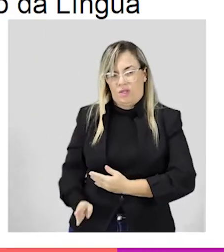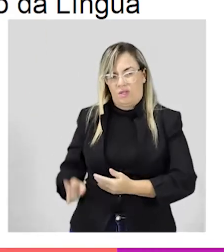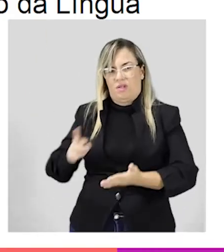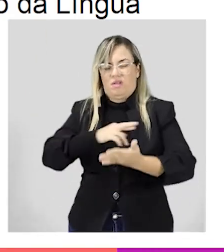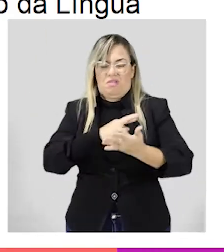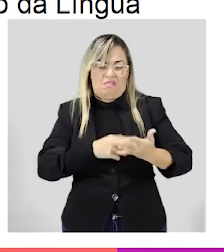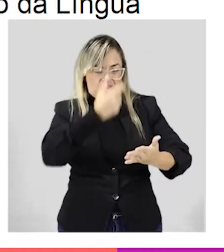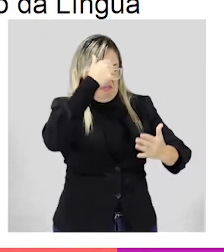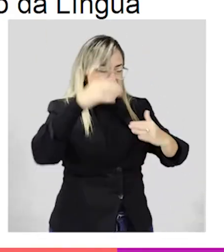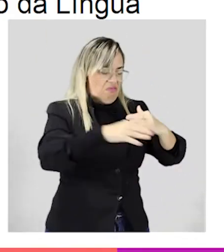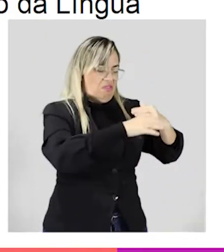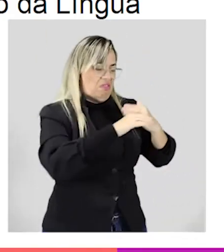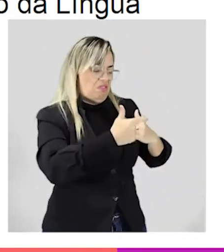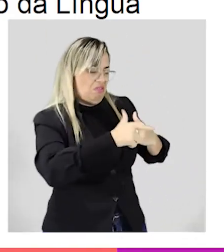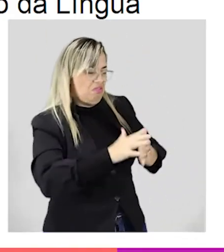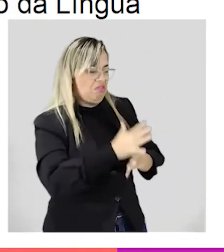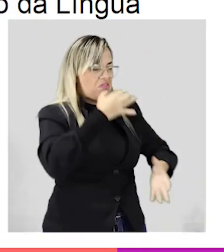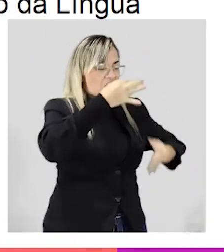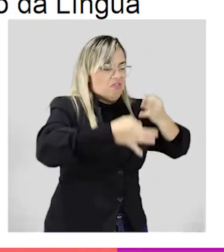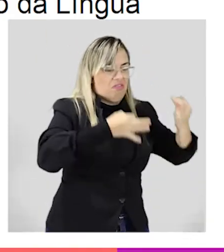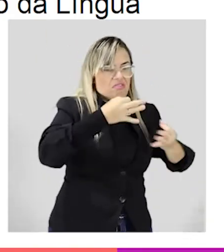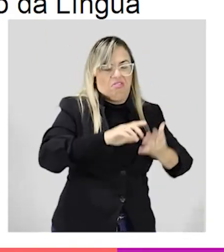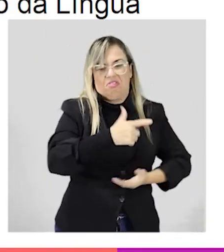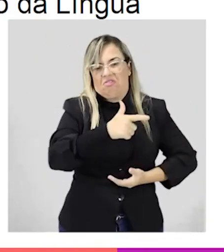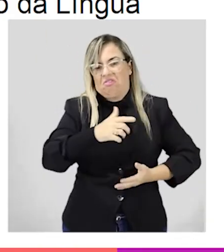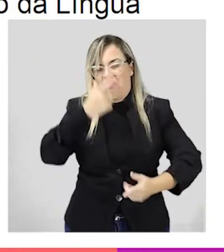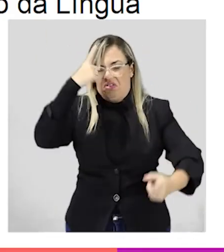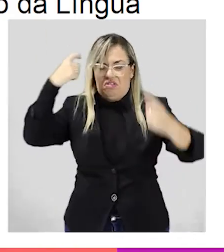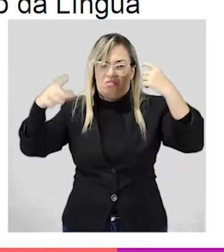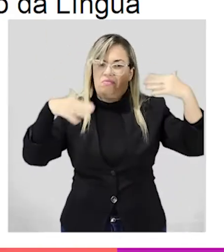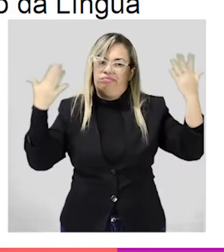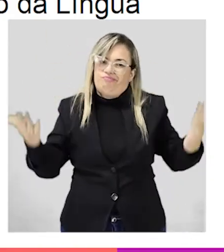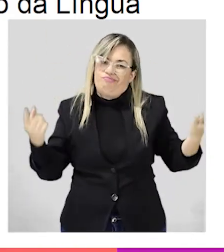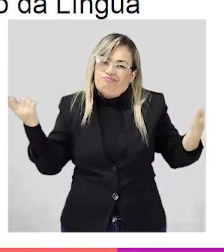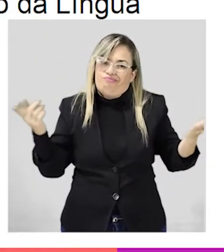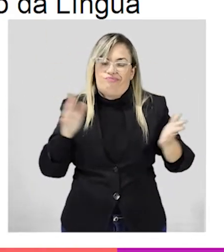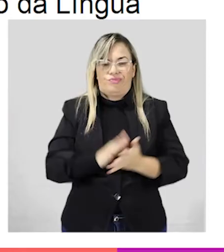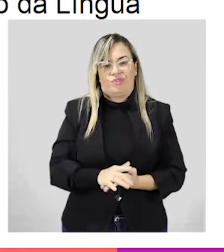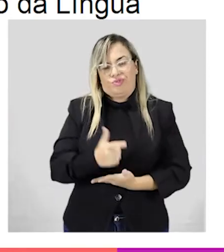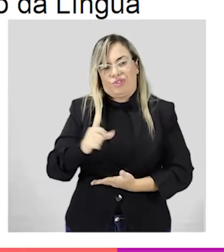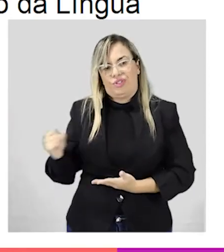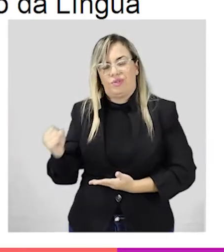sem argumentos, sem criatividade, certamente não irá se destacar.